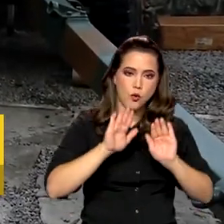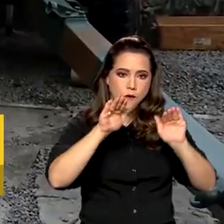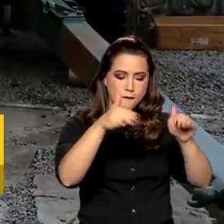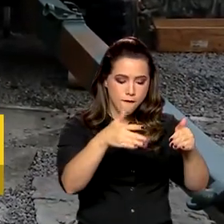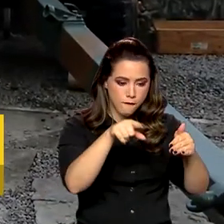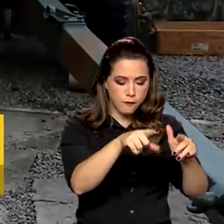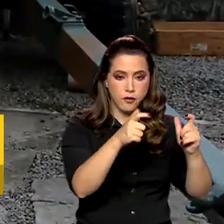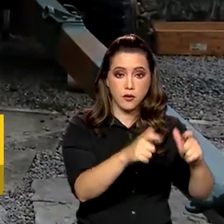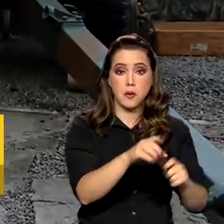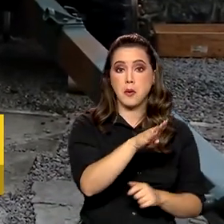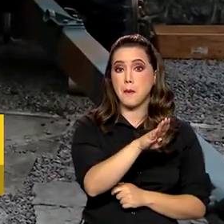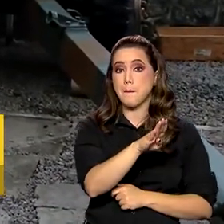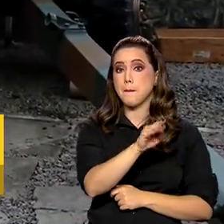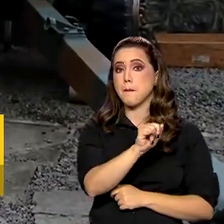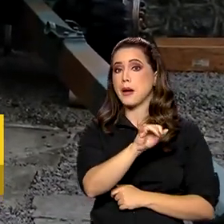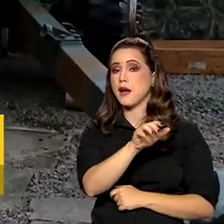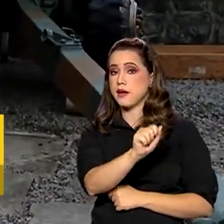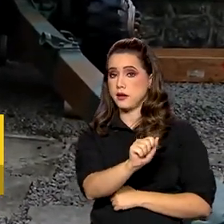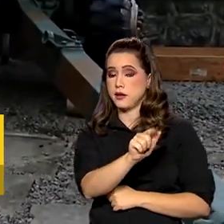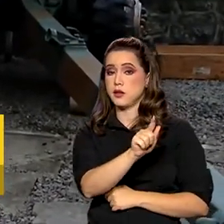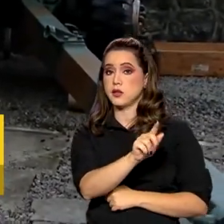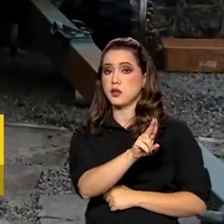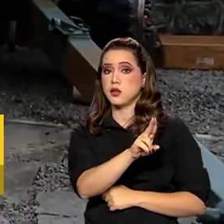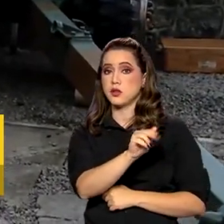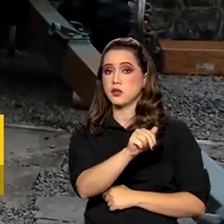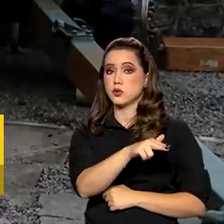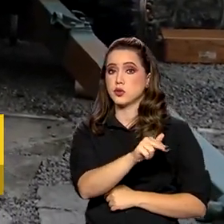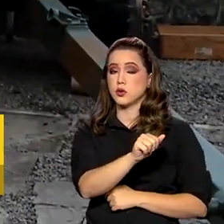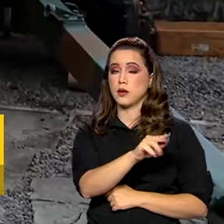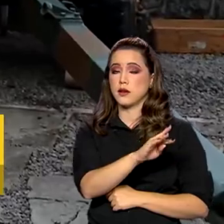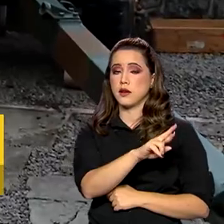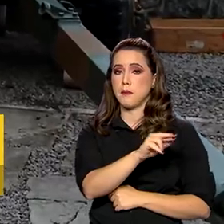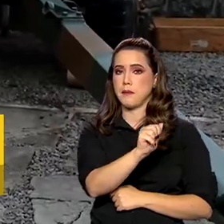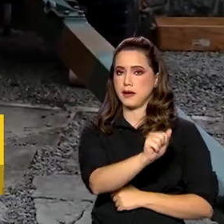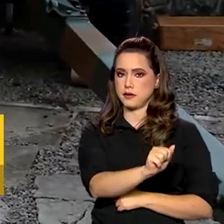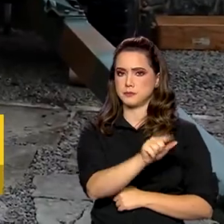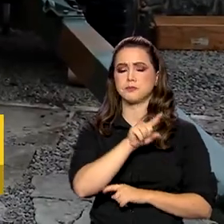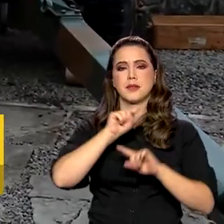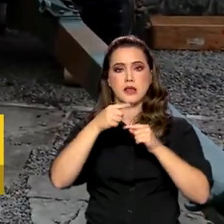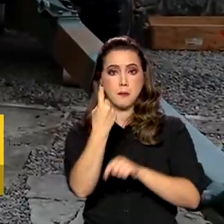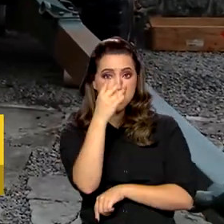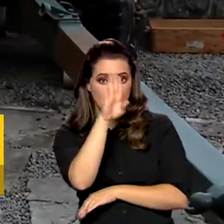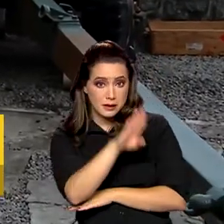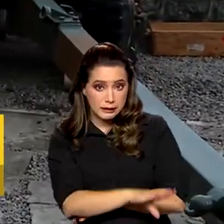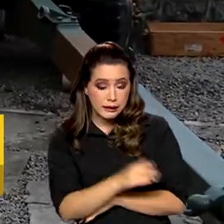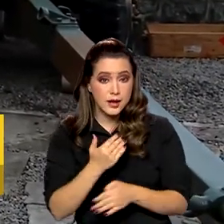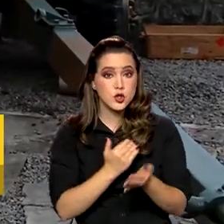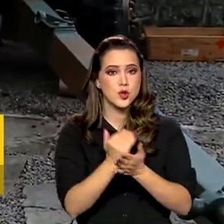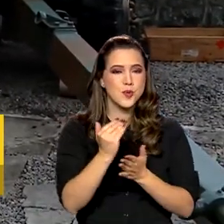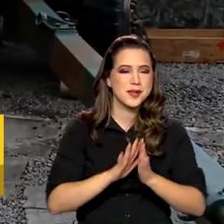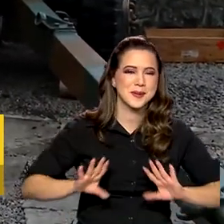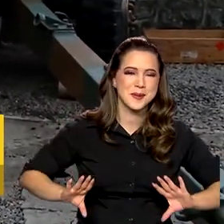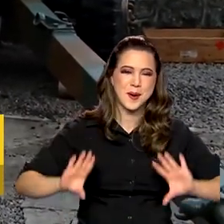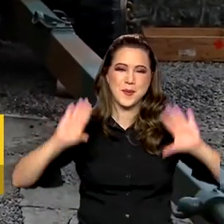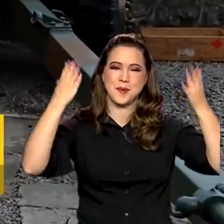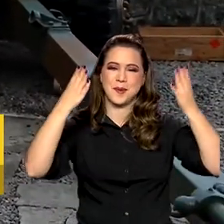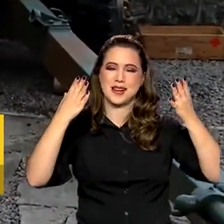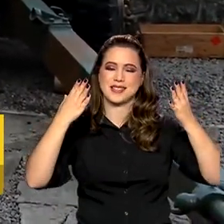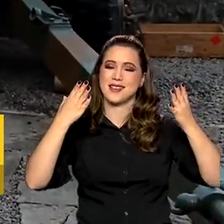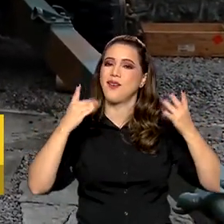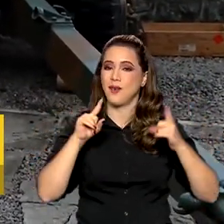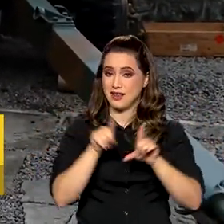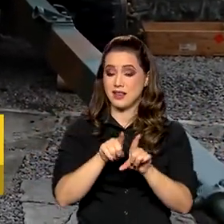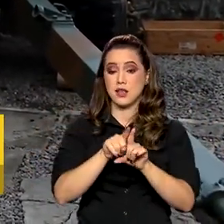de Guanabara. 1 hora da tarde, começa a cerimônia do bicentenário aqui na Praia de Copacabana. A Rua da Praia já